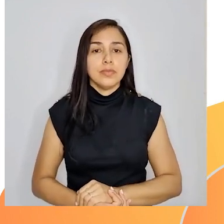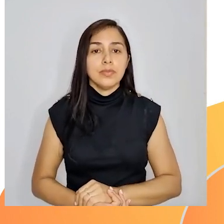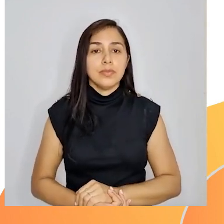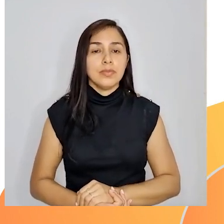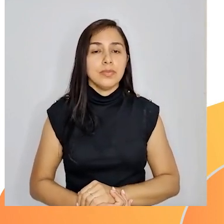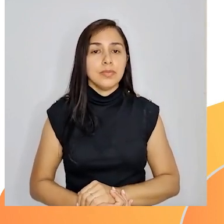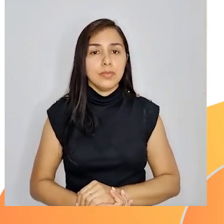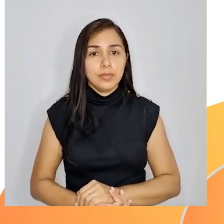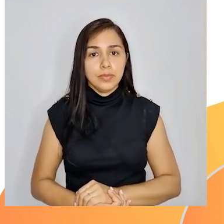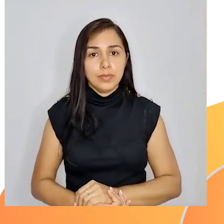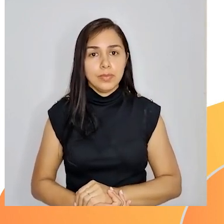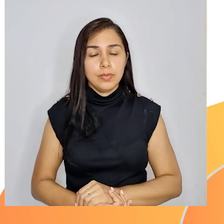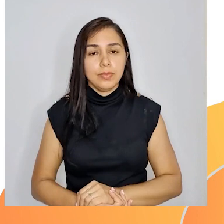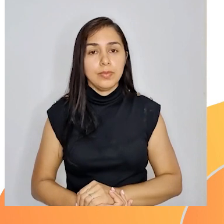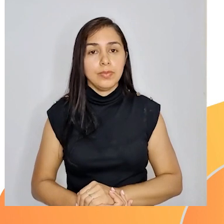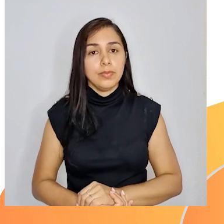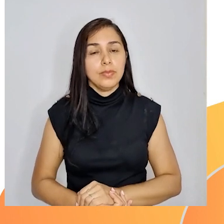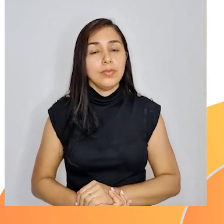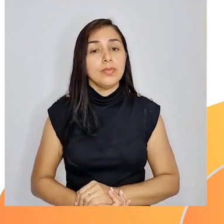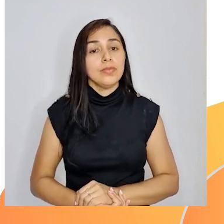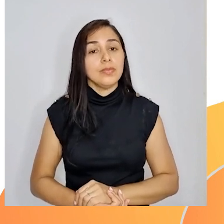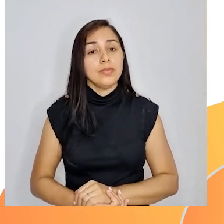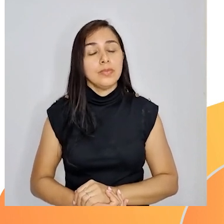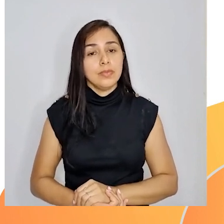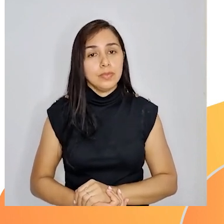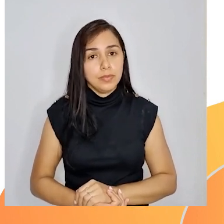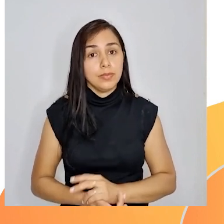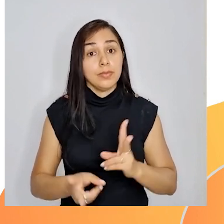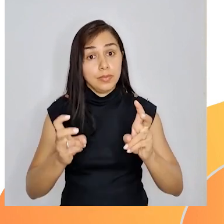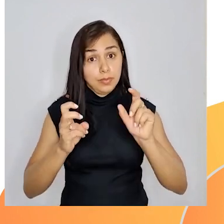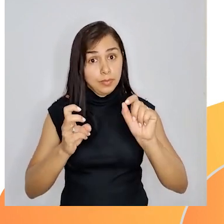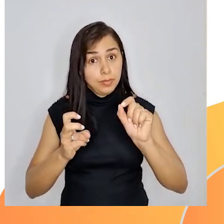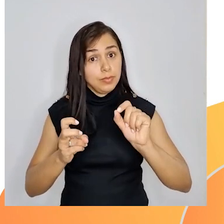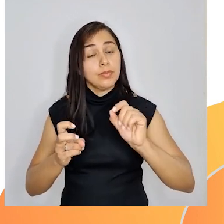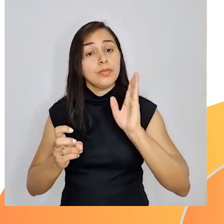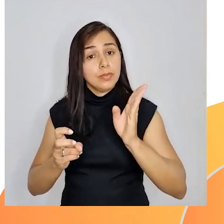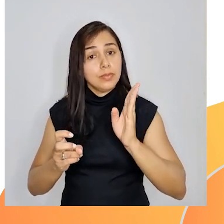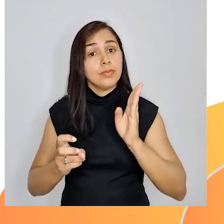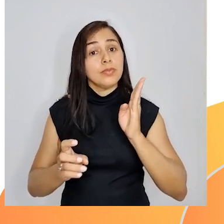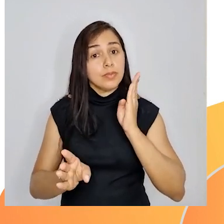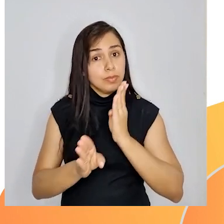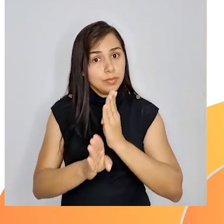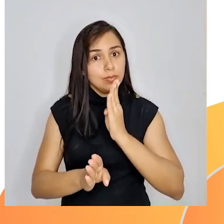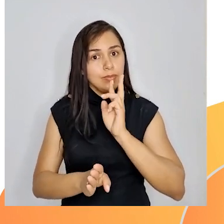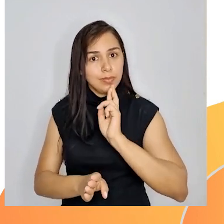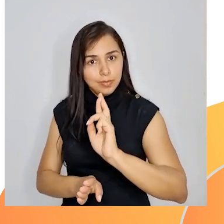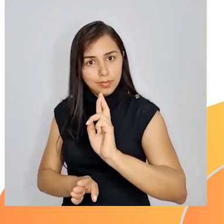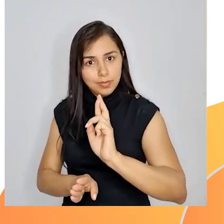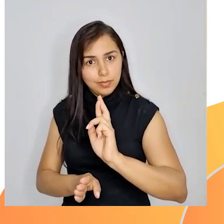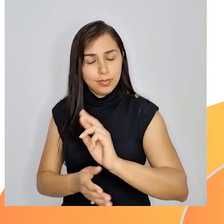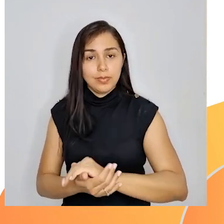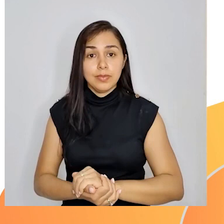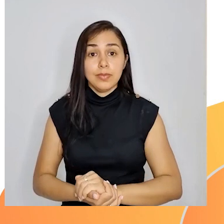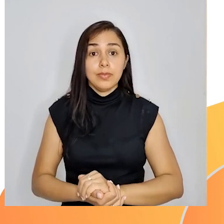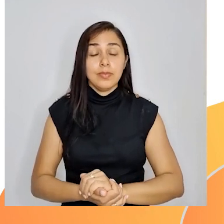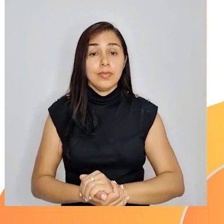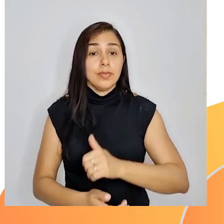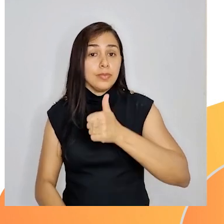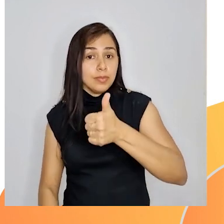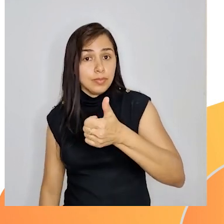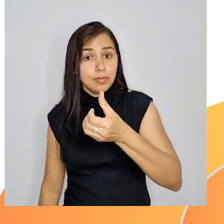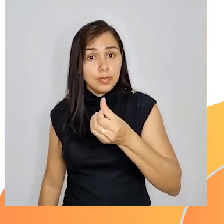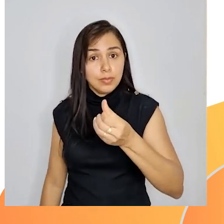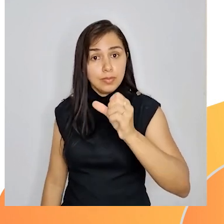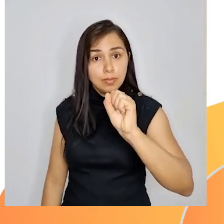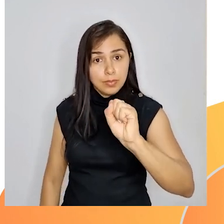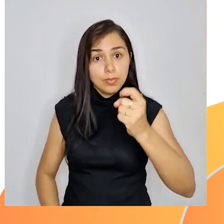mais dois 16 Olha só então já deu certinho aqui para gente fazer a divisão então quando Eu dividi 168